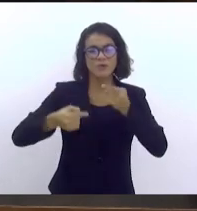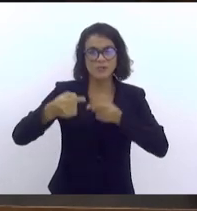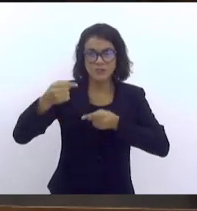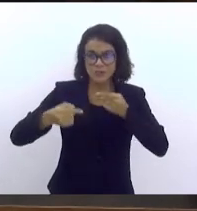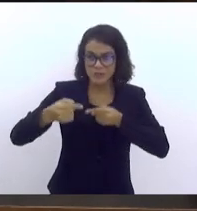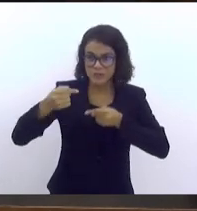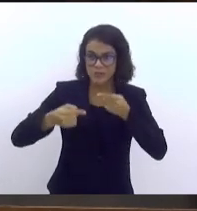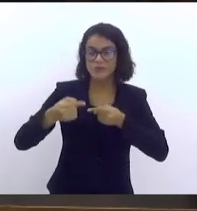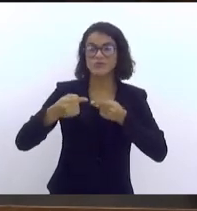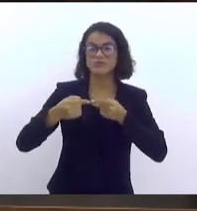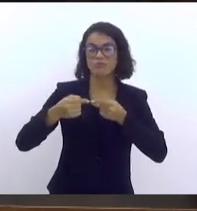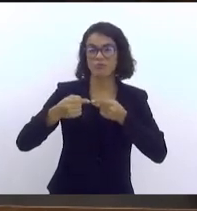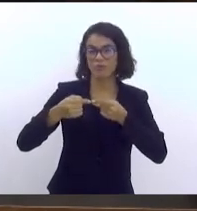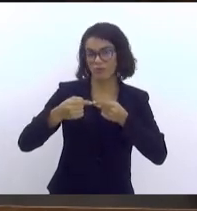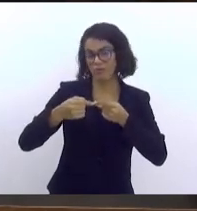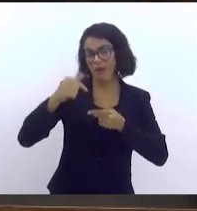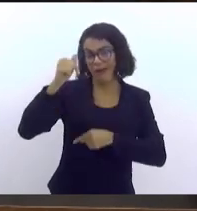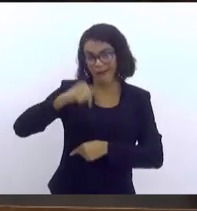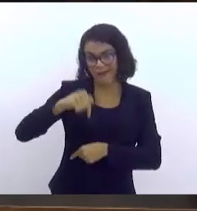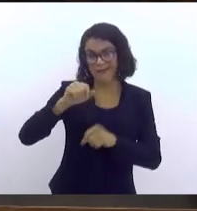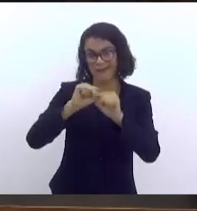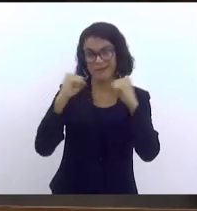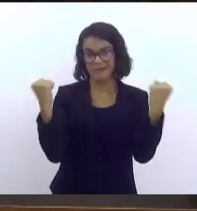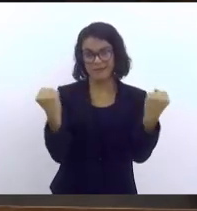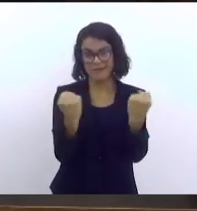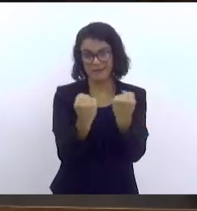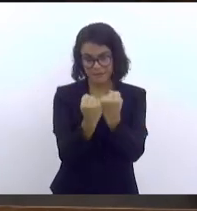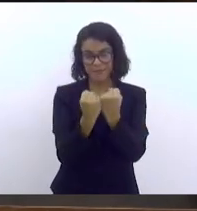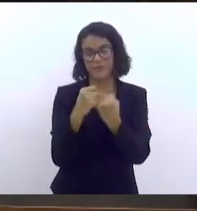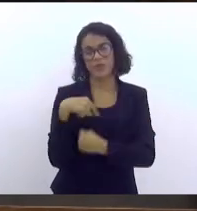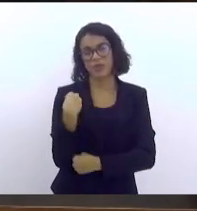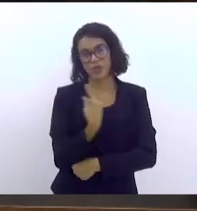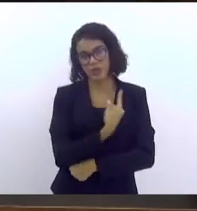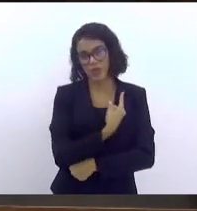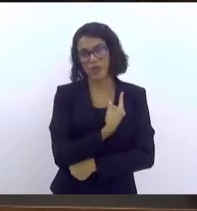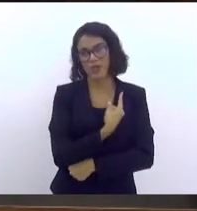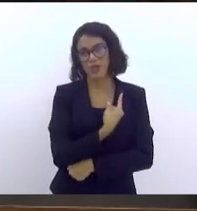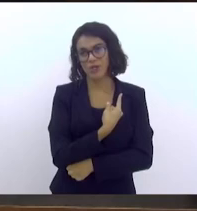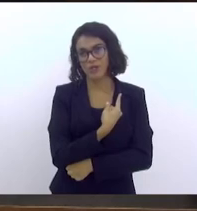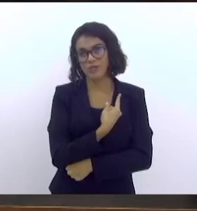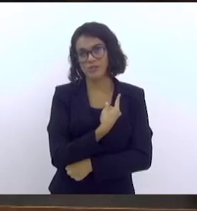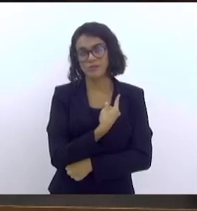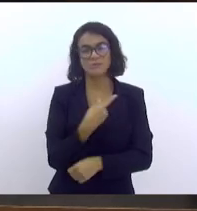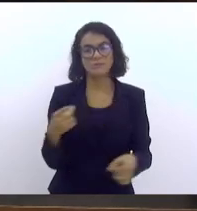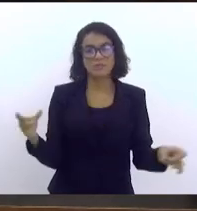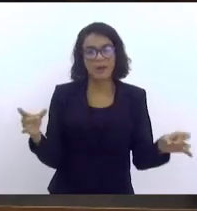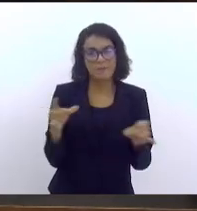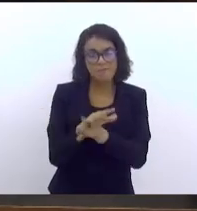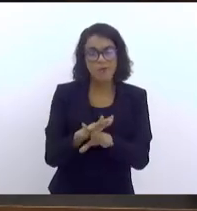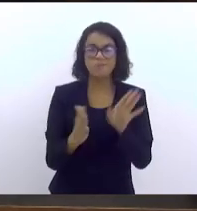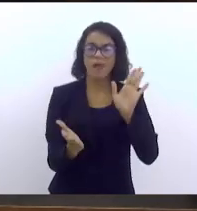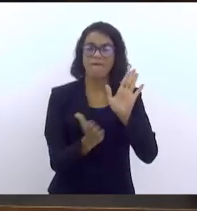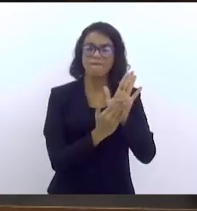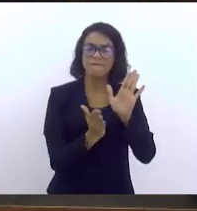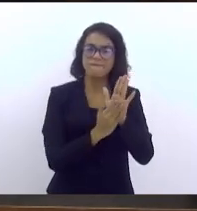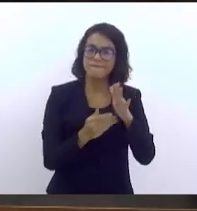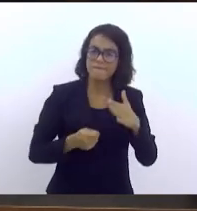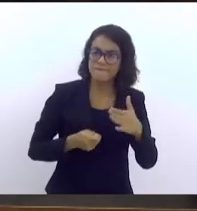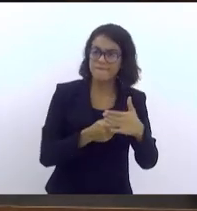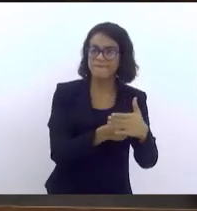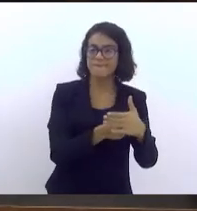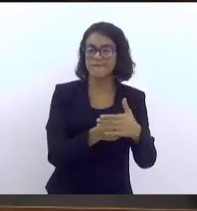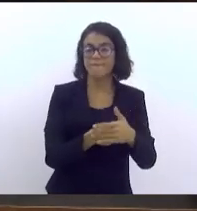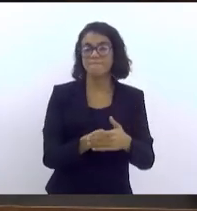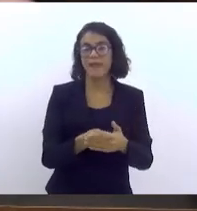e alavancada aqui nesse seminário nós vamos estar pronto para cobrar mais uma vez queria